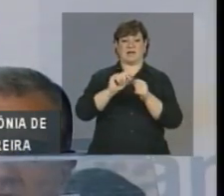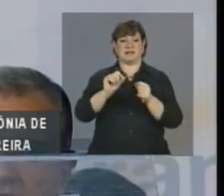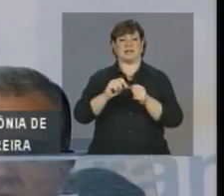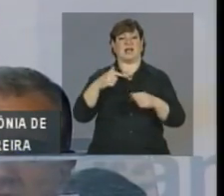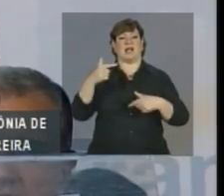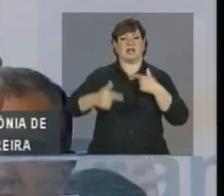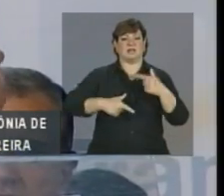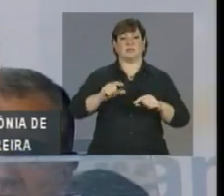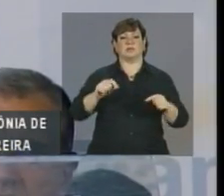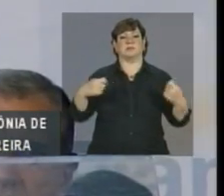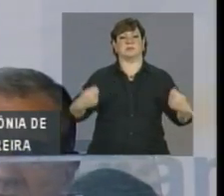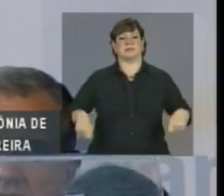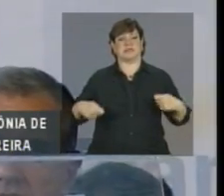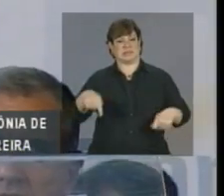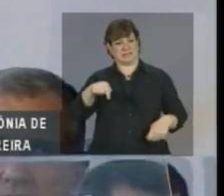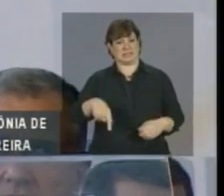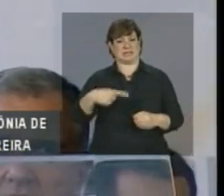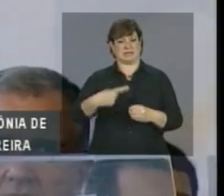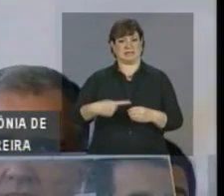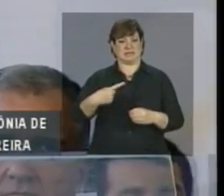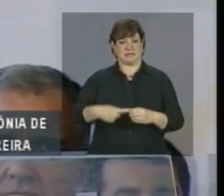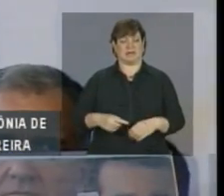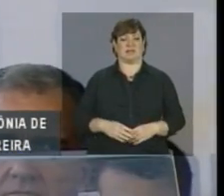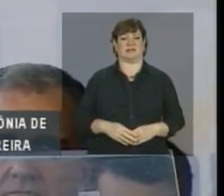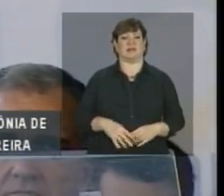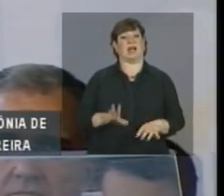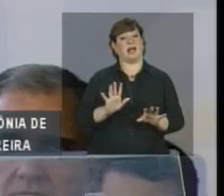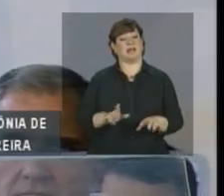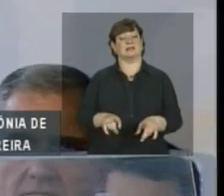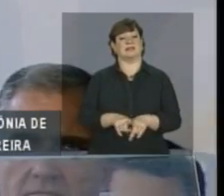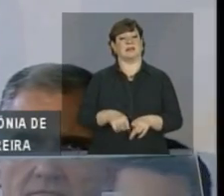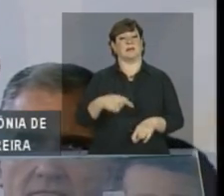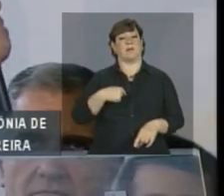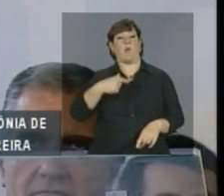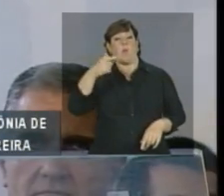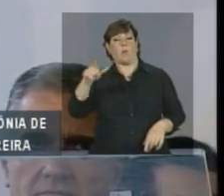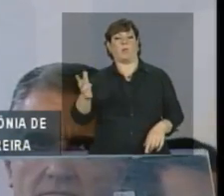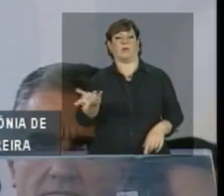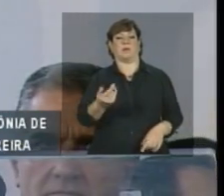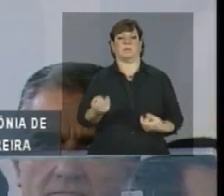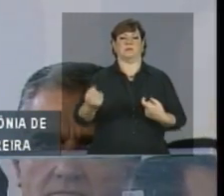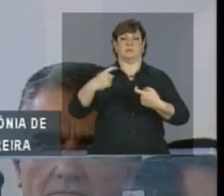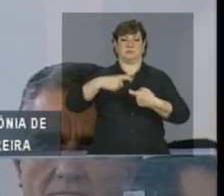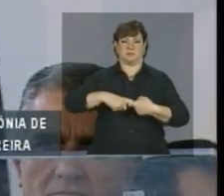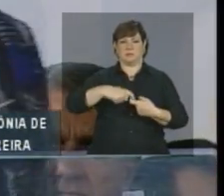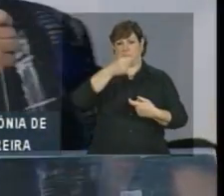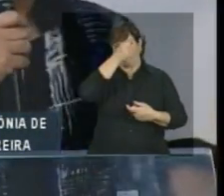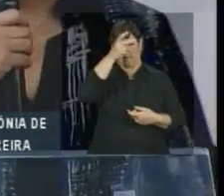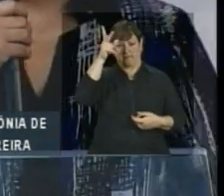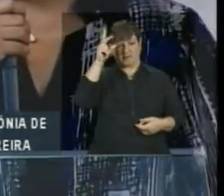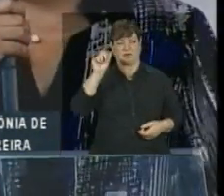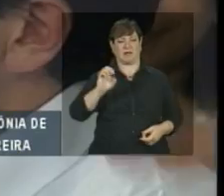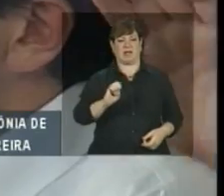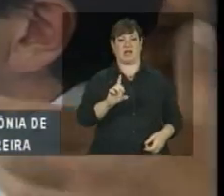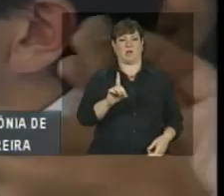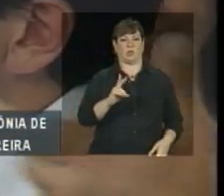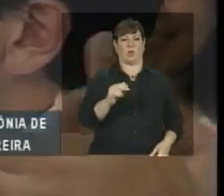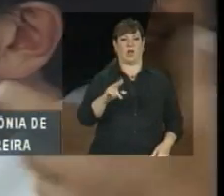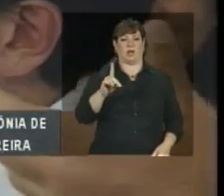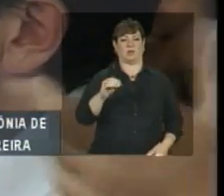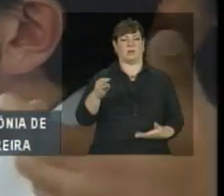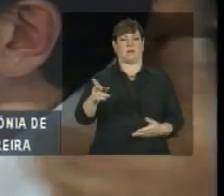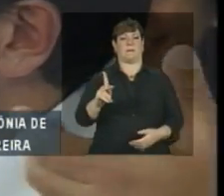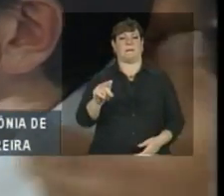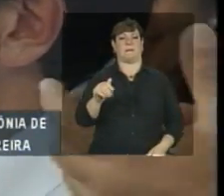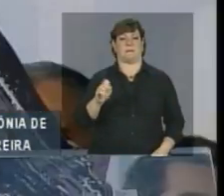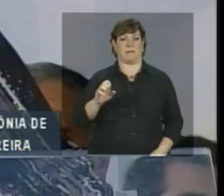necessárias aqui na cidade. E aí, meu outro grande parceiro, prefeito Eduardo Paes, com quem